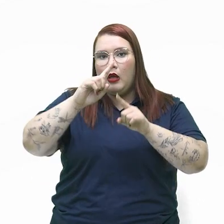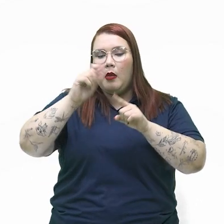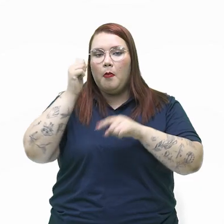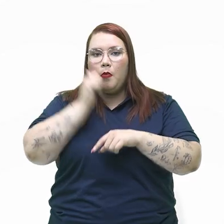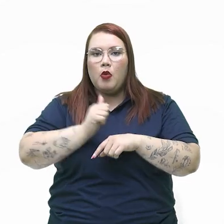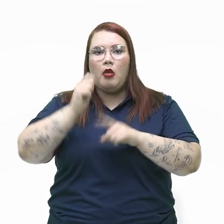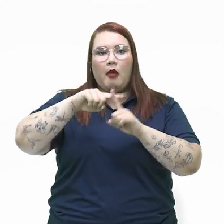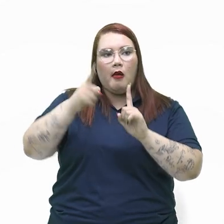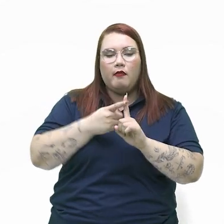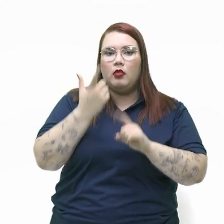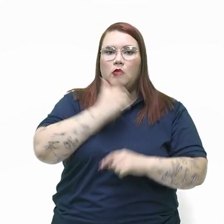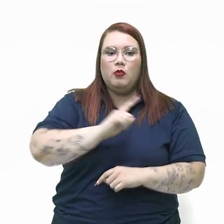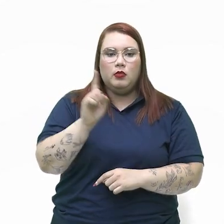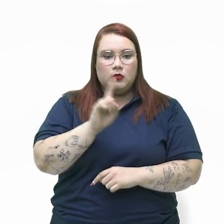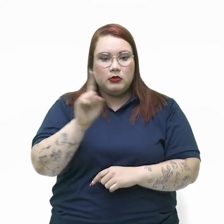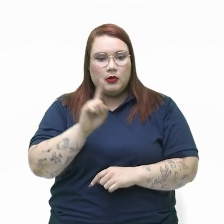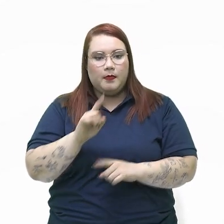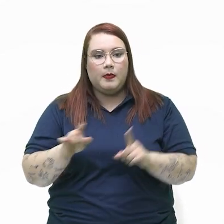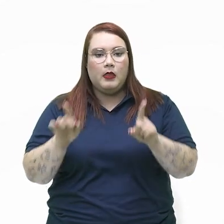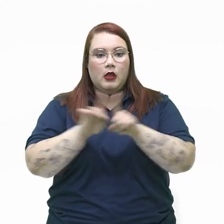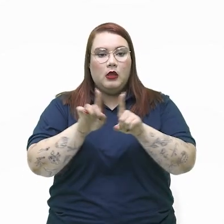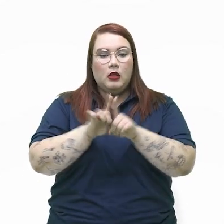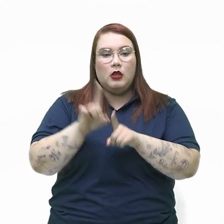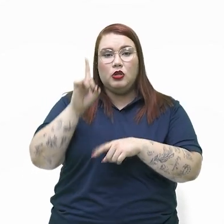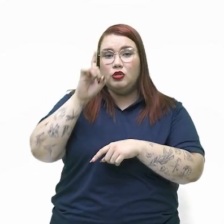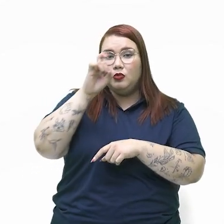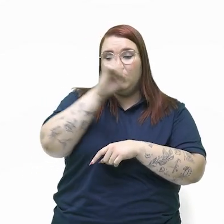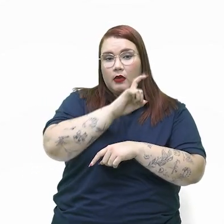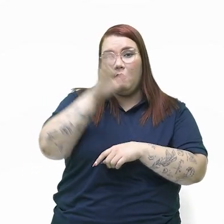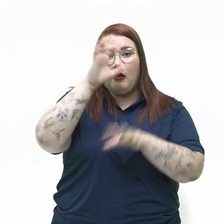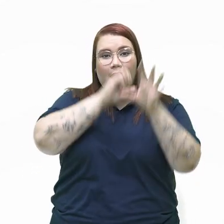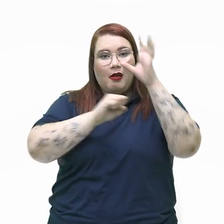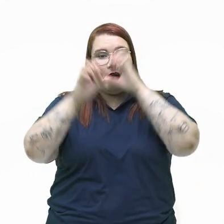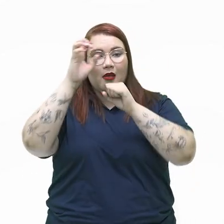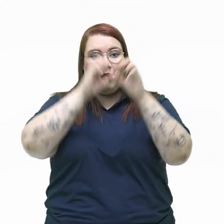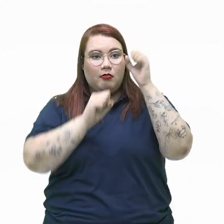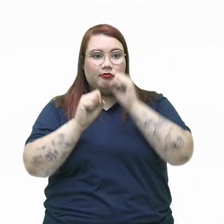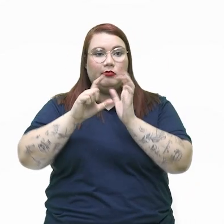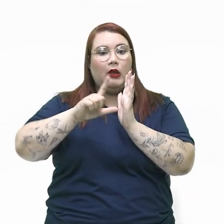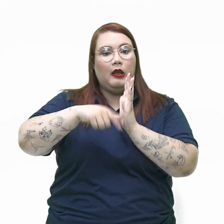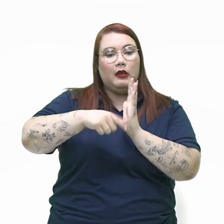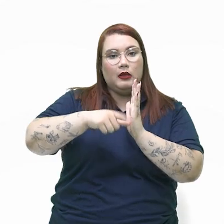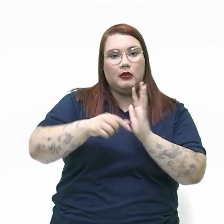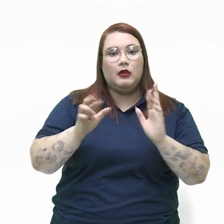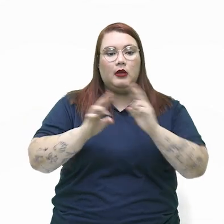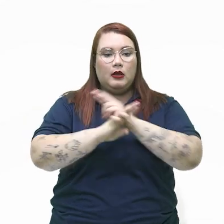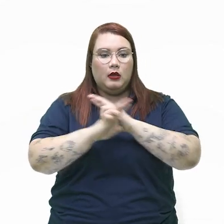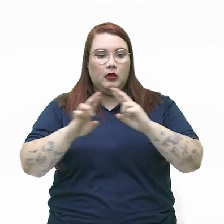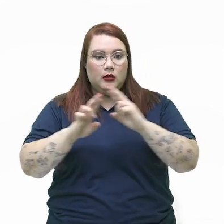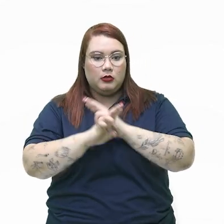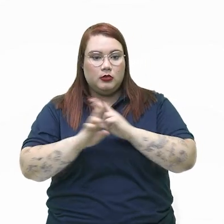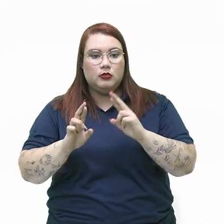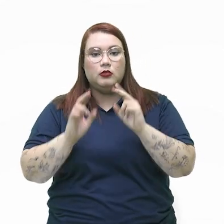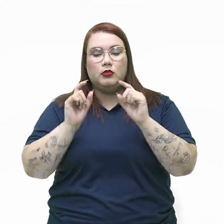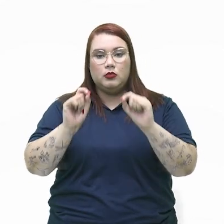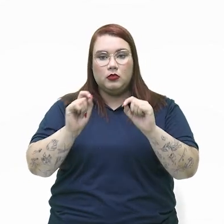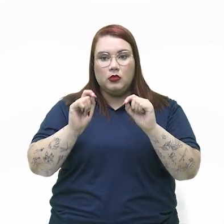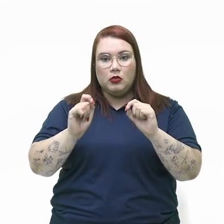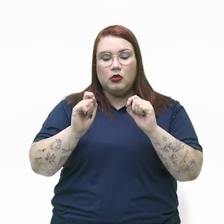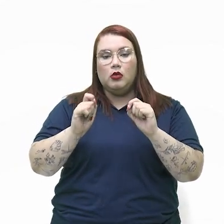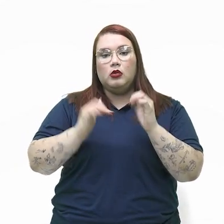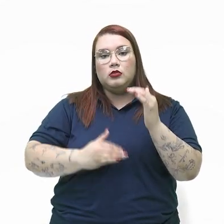de hipotonia e dificuldades em aprendizagem, né, o que estão relacionados aí